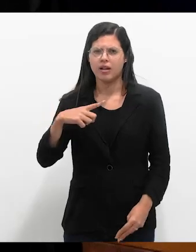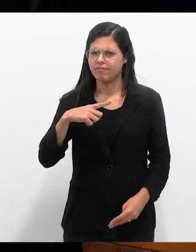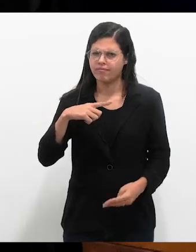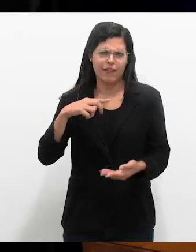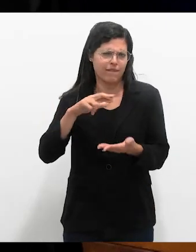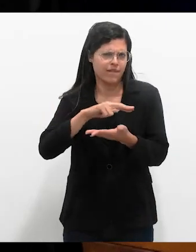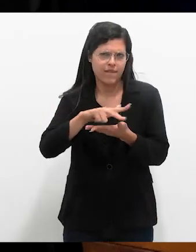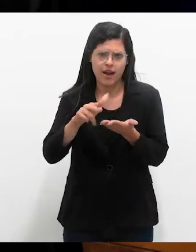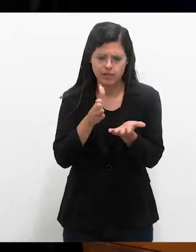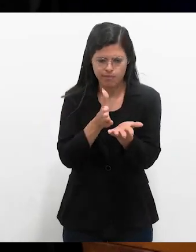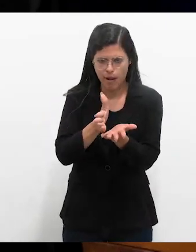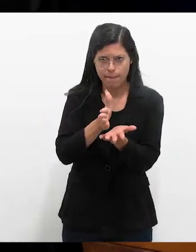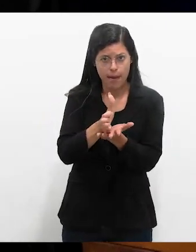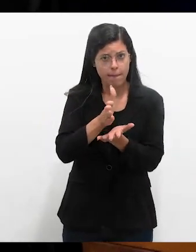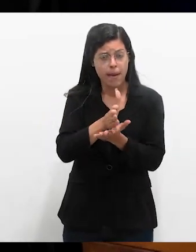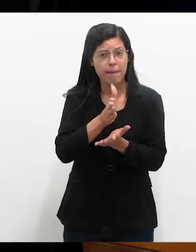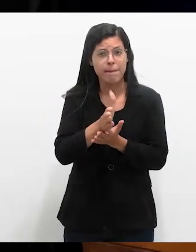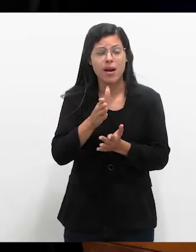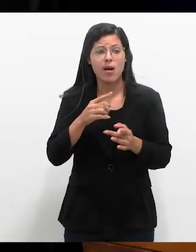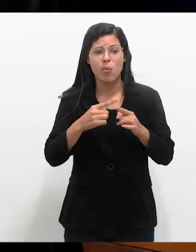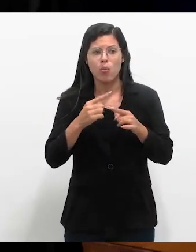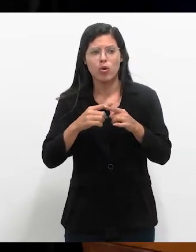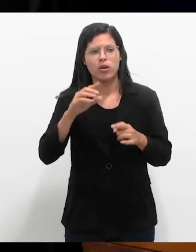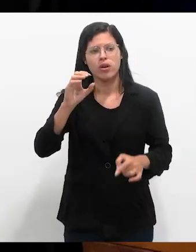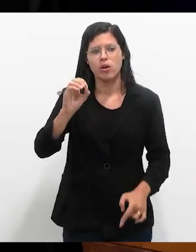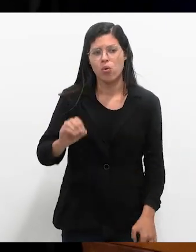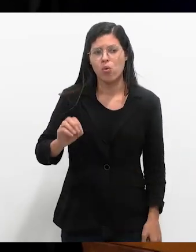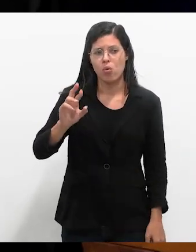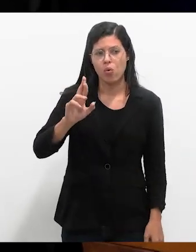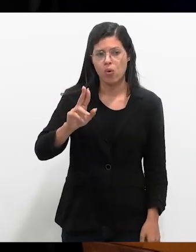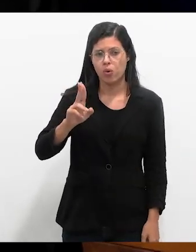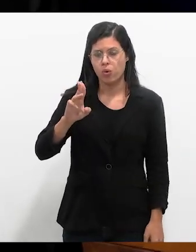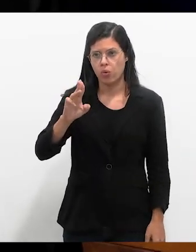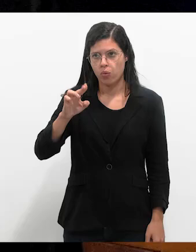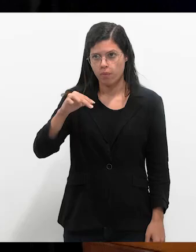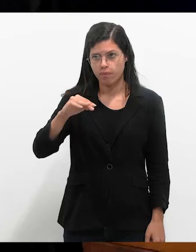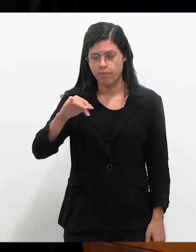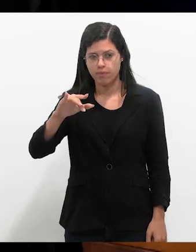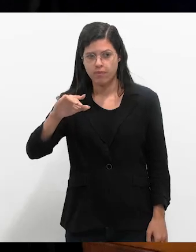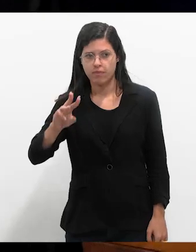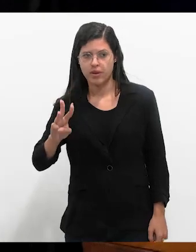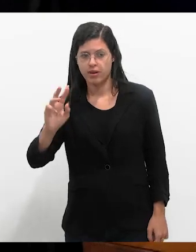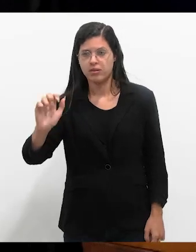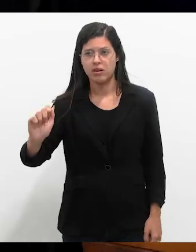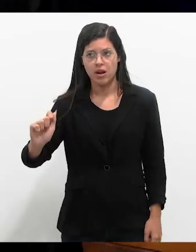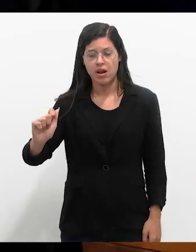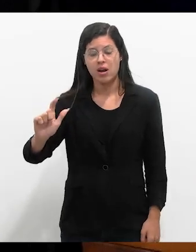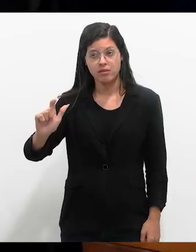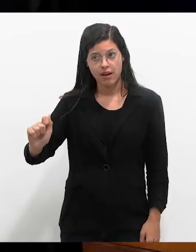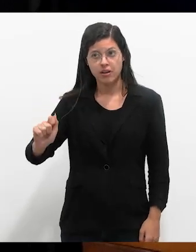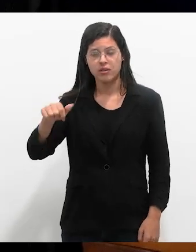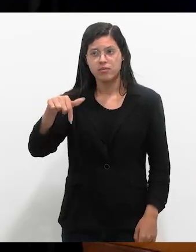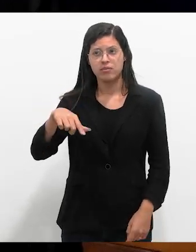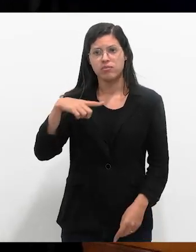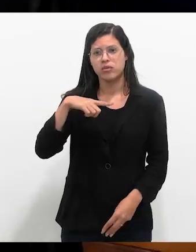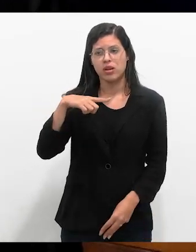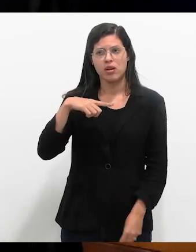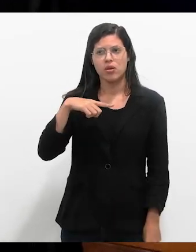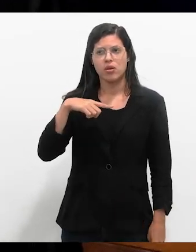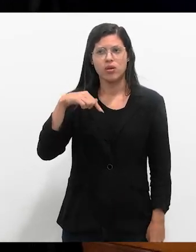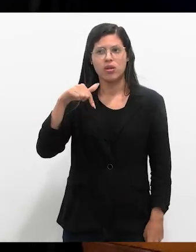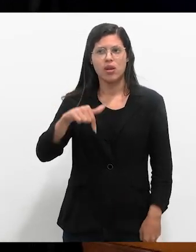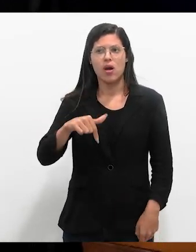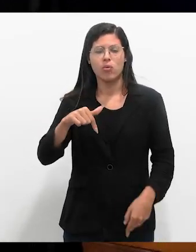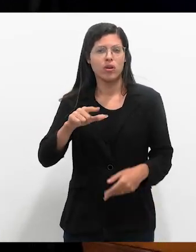de possibilidades, porque Orumilá, a gente tem relatos de que Ilê Ifé se torna o berço da humanidade, por